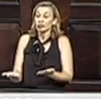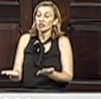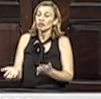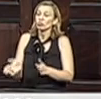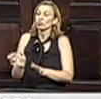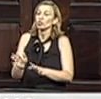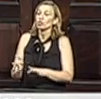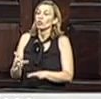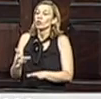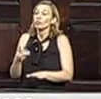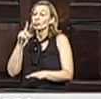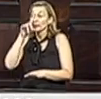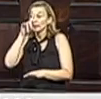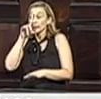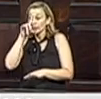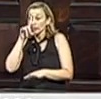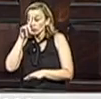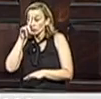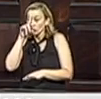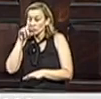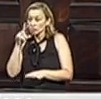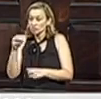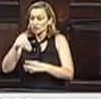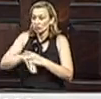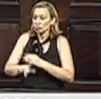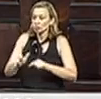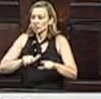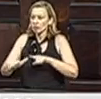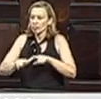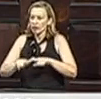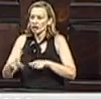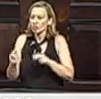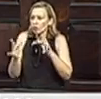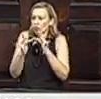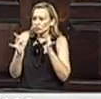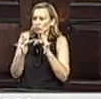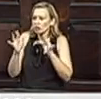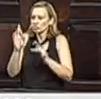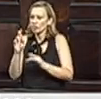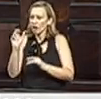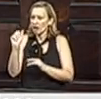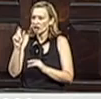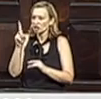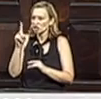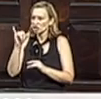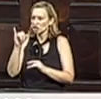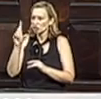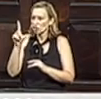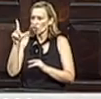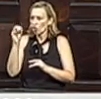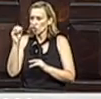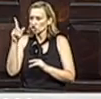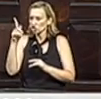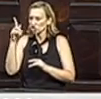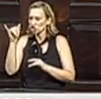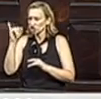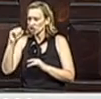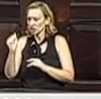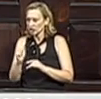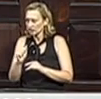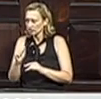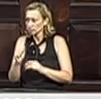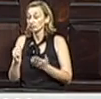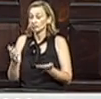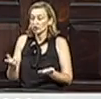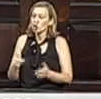saúde enfrentado pelos profissionais de radiologia. Nós conversamos, você tem alguns representantes da categoria, nosso companheiro